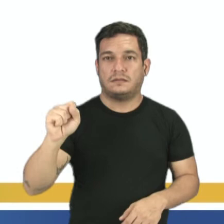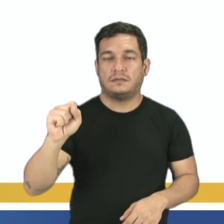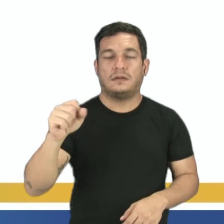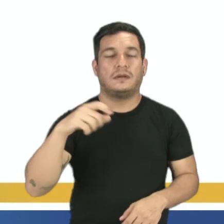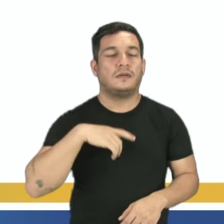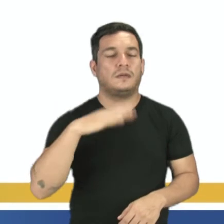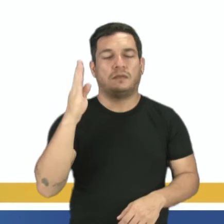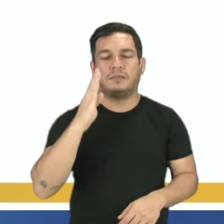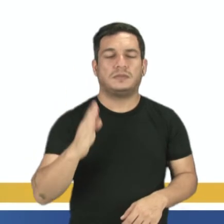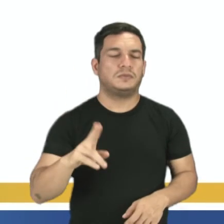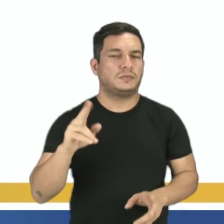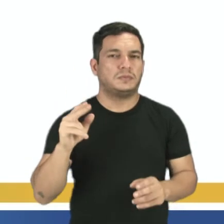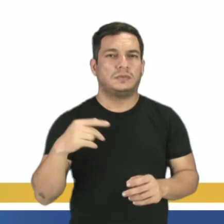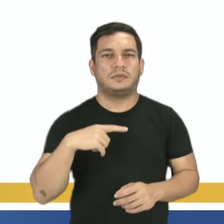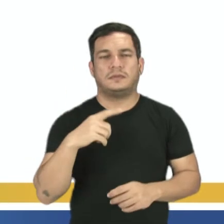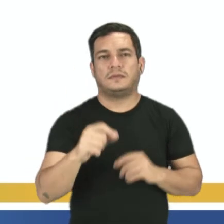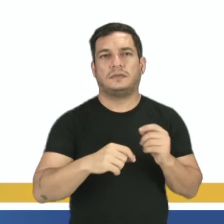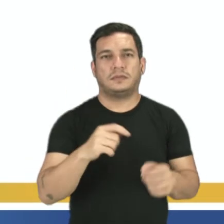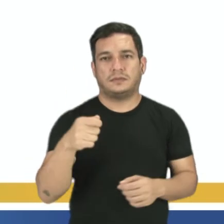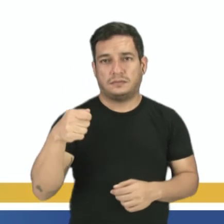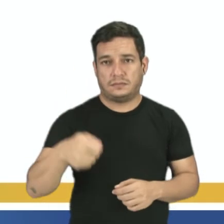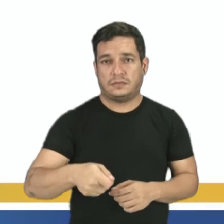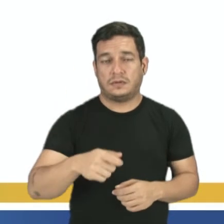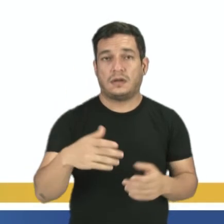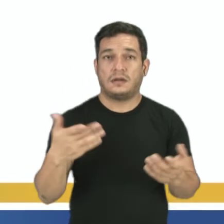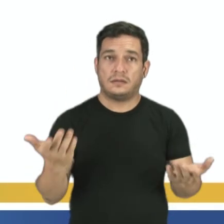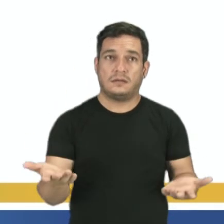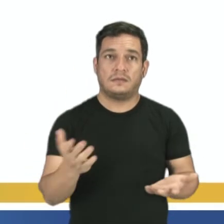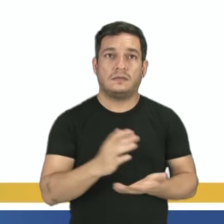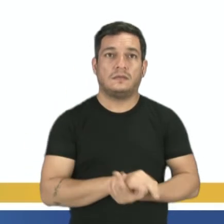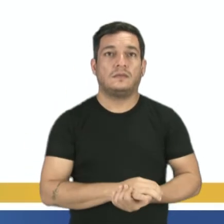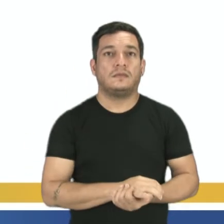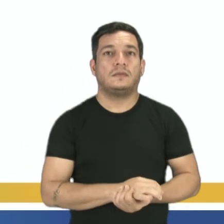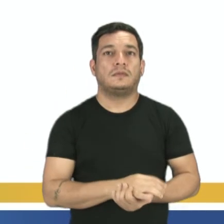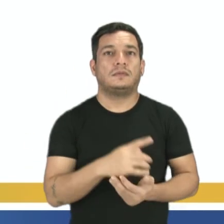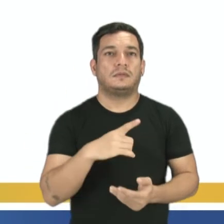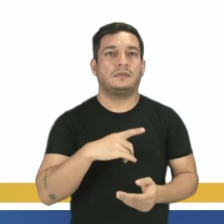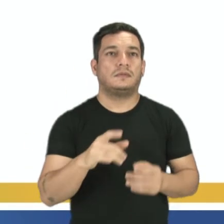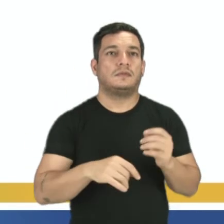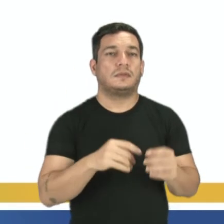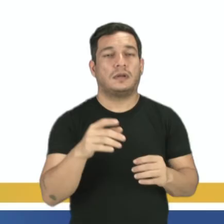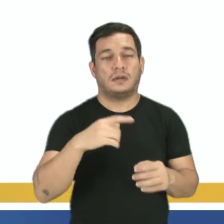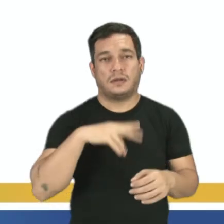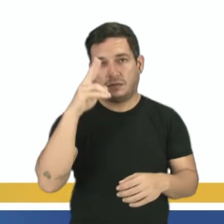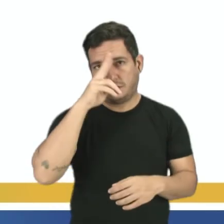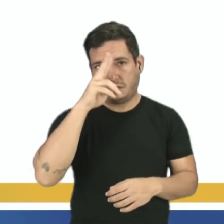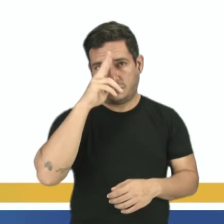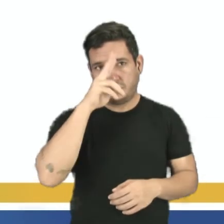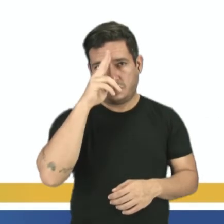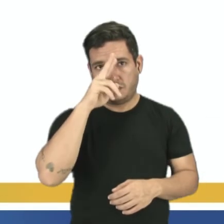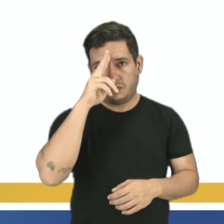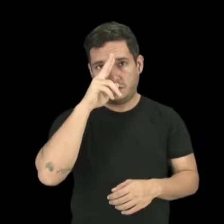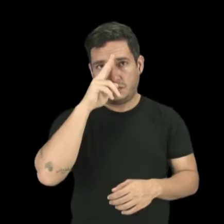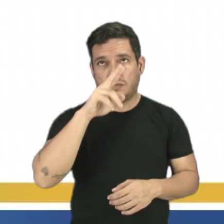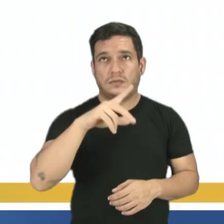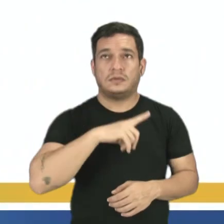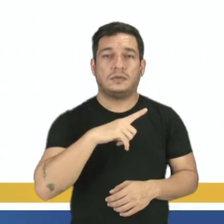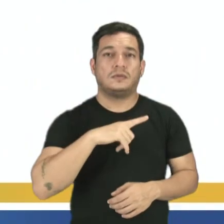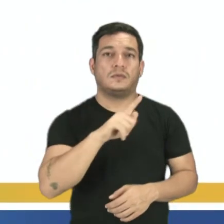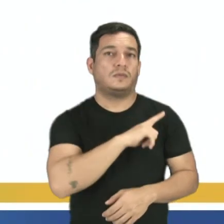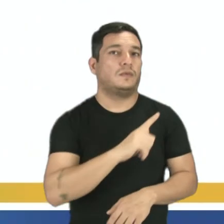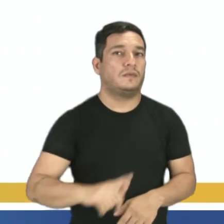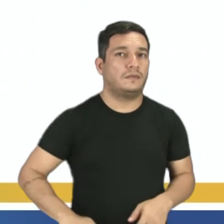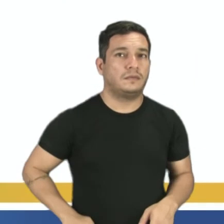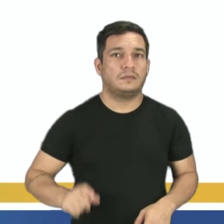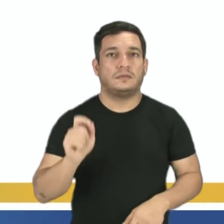viveu um regime totalitário, né? Apesar disso, né, longe da nossa história, nós